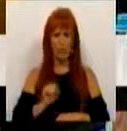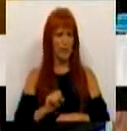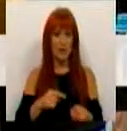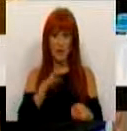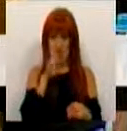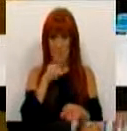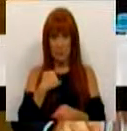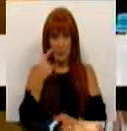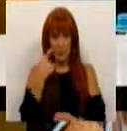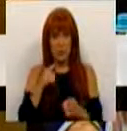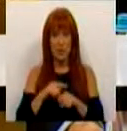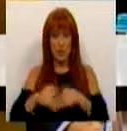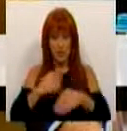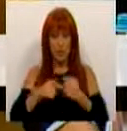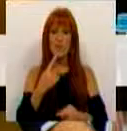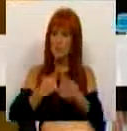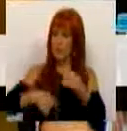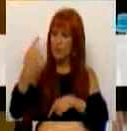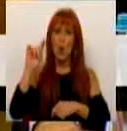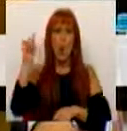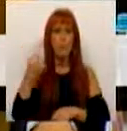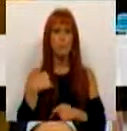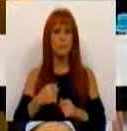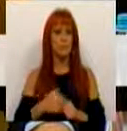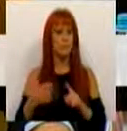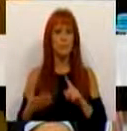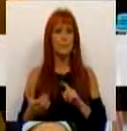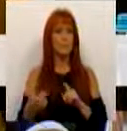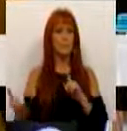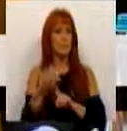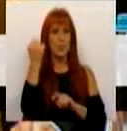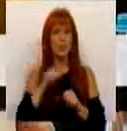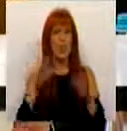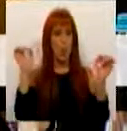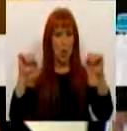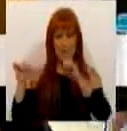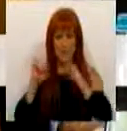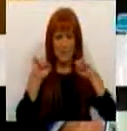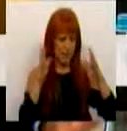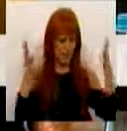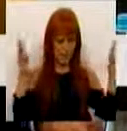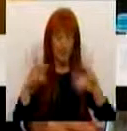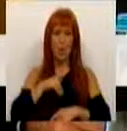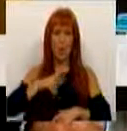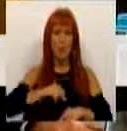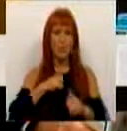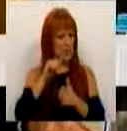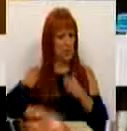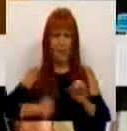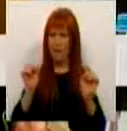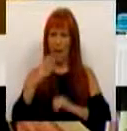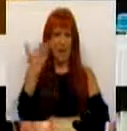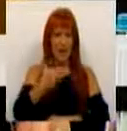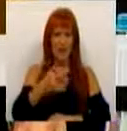o entender, vir a avançar com a queixa caso não seja conseguido um consenso. Portugal não abdicou de nenhum